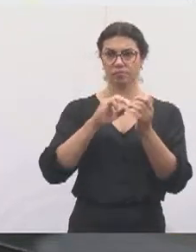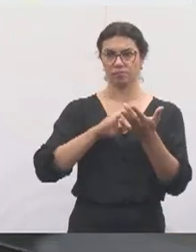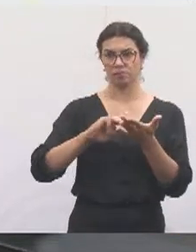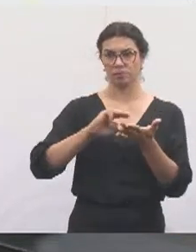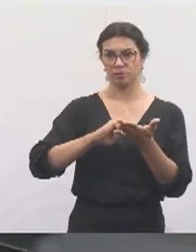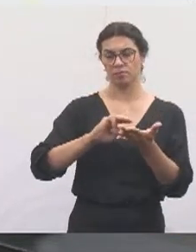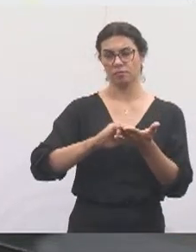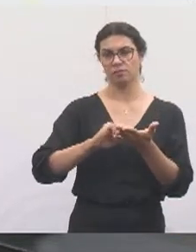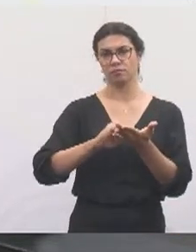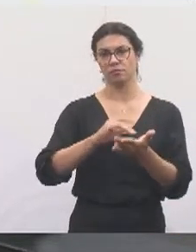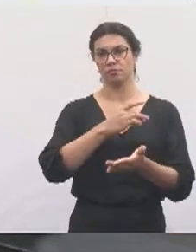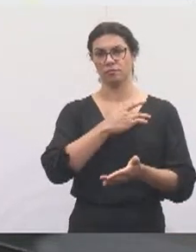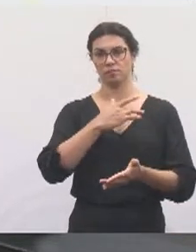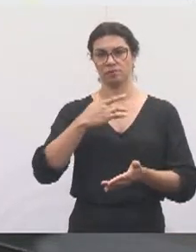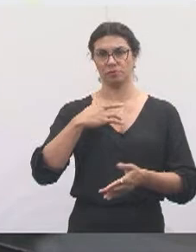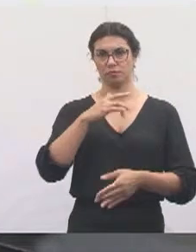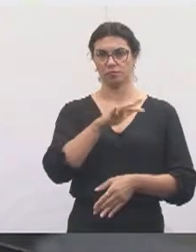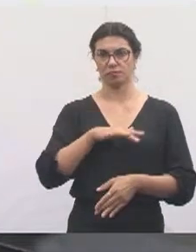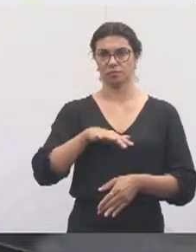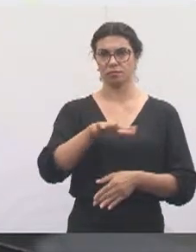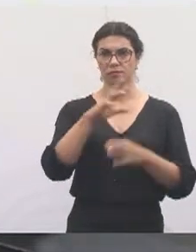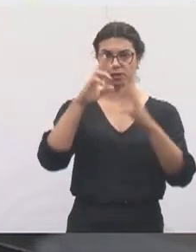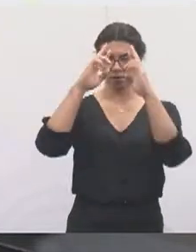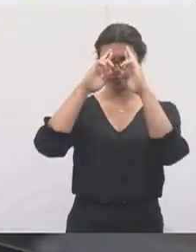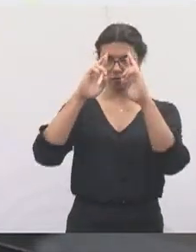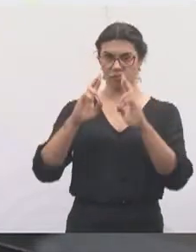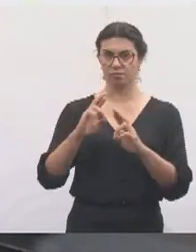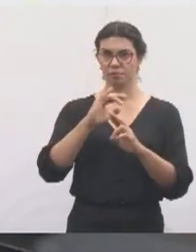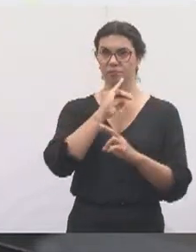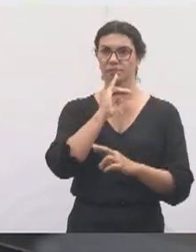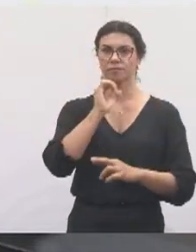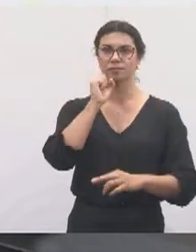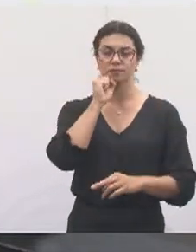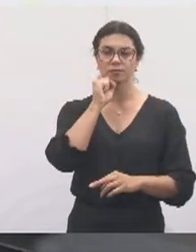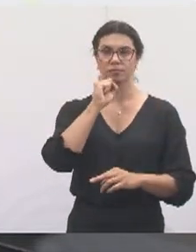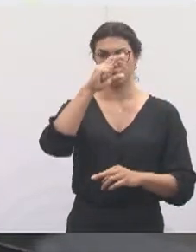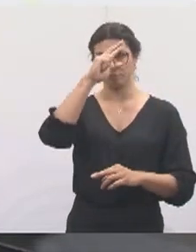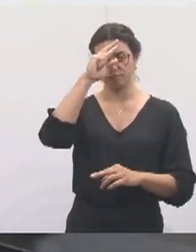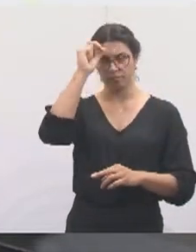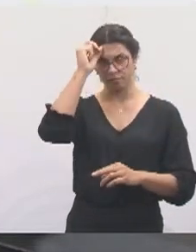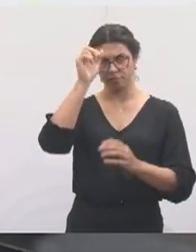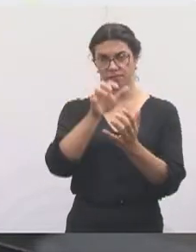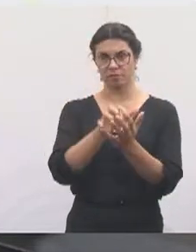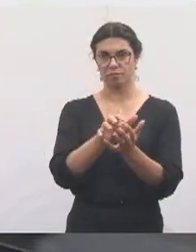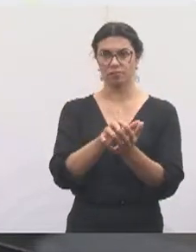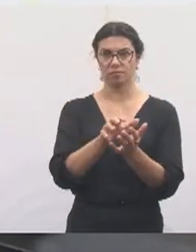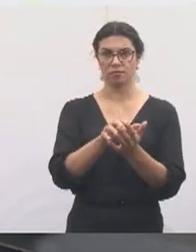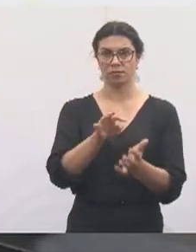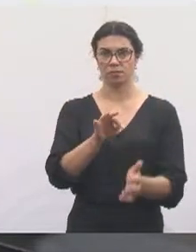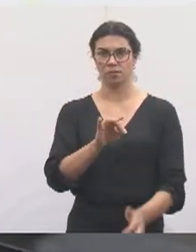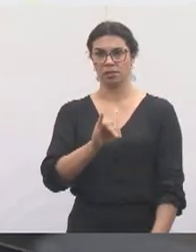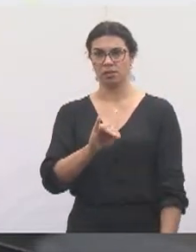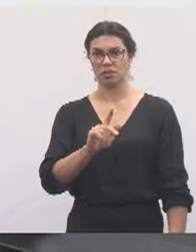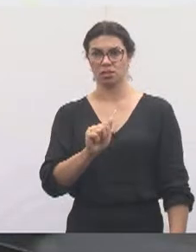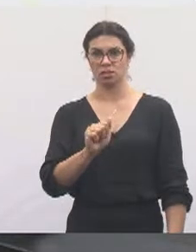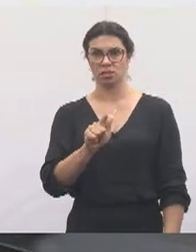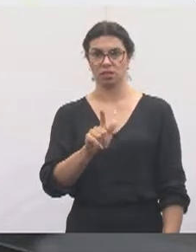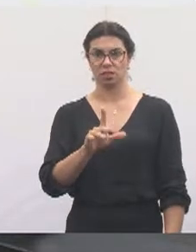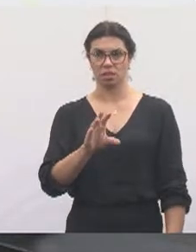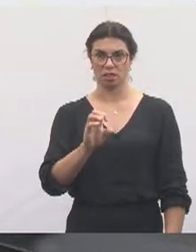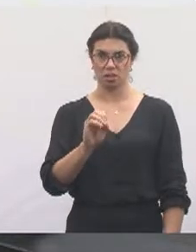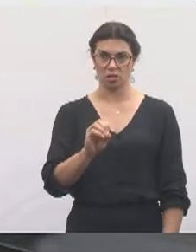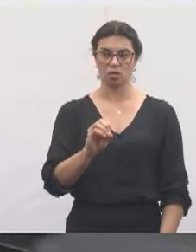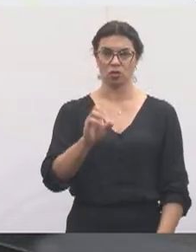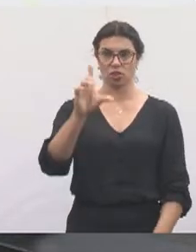saúde a fim de responder aos questionamentos respeitosamente isir José de Santana Prefeito Municipal de Jacareí Thiago Prado diretoria